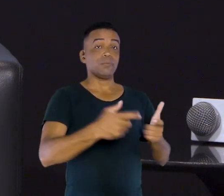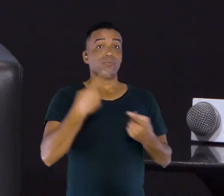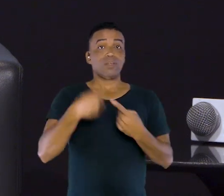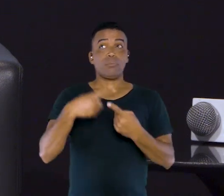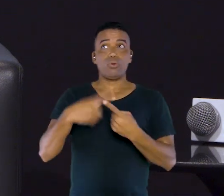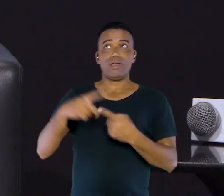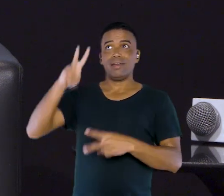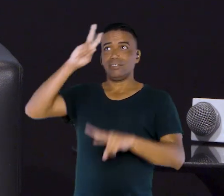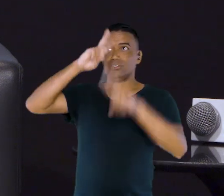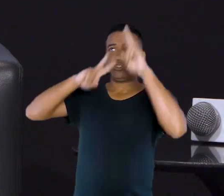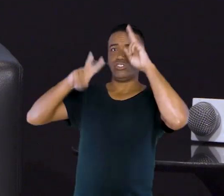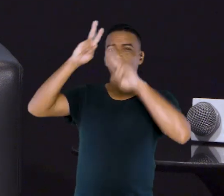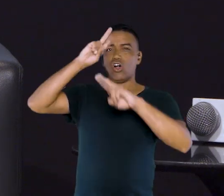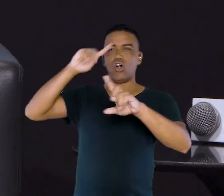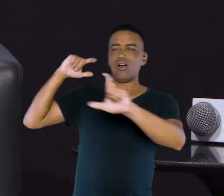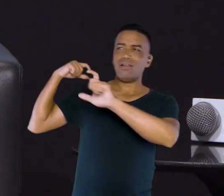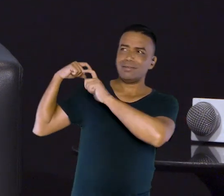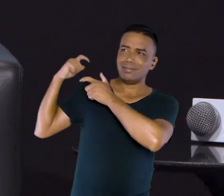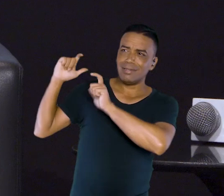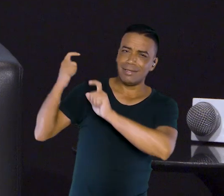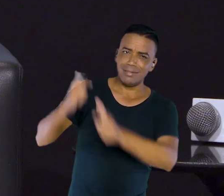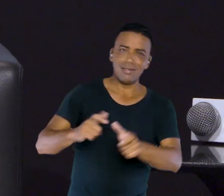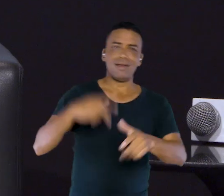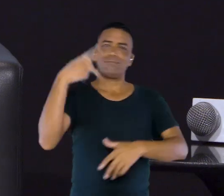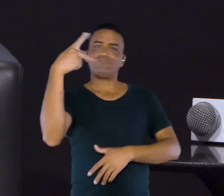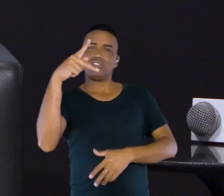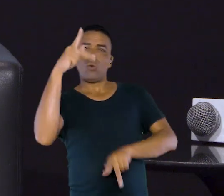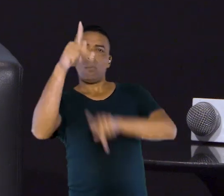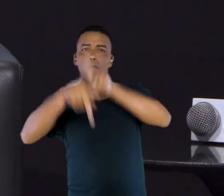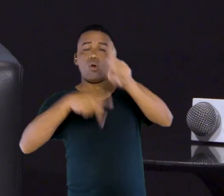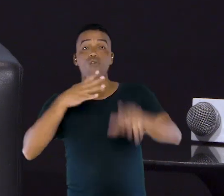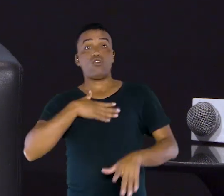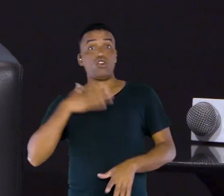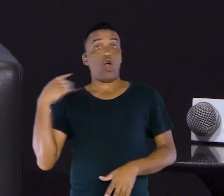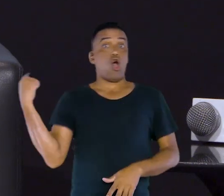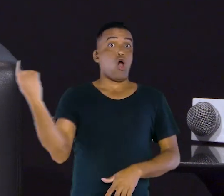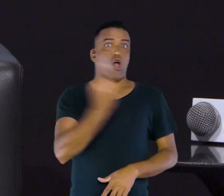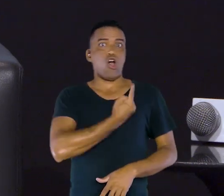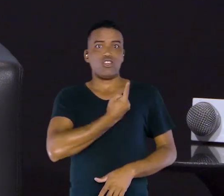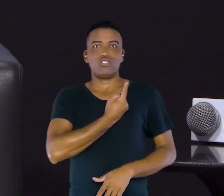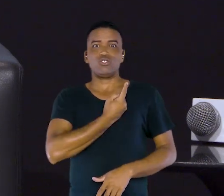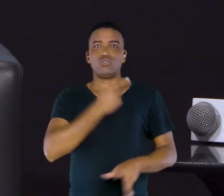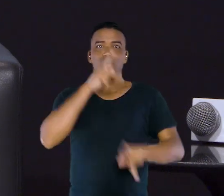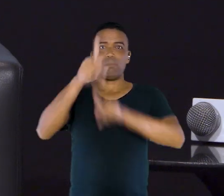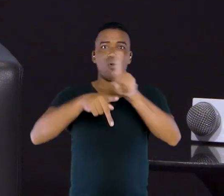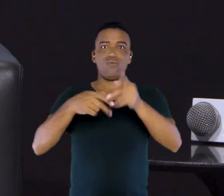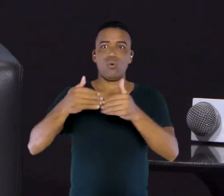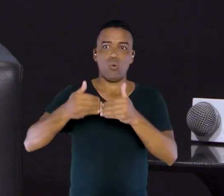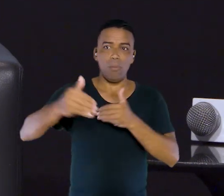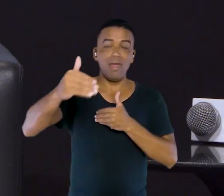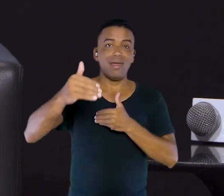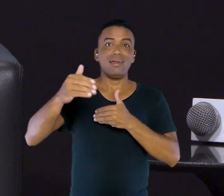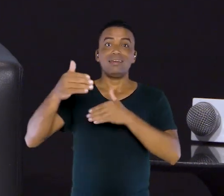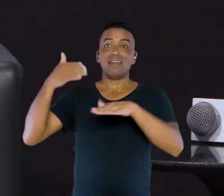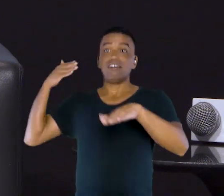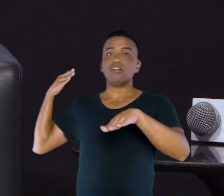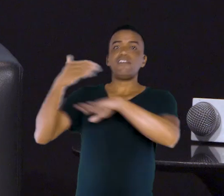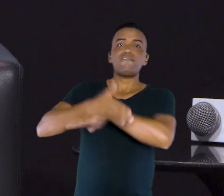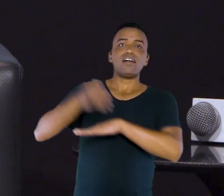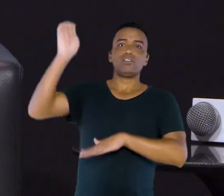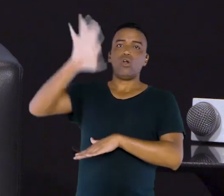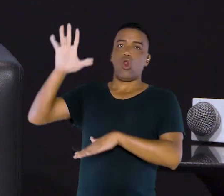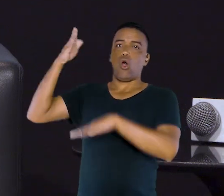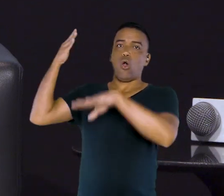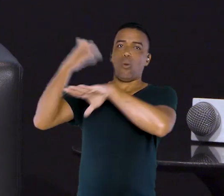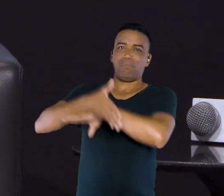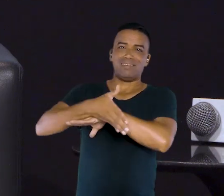essas histórias que são ancestrais no seu povo, nos nossos povos, elas não se iniciam a partir da invasão, né, elas